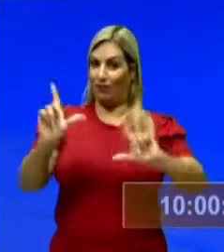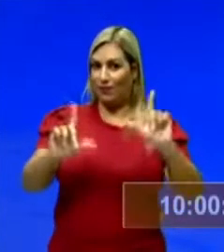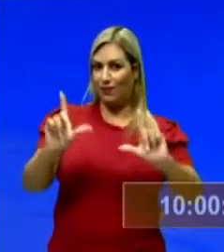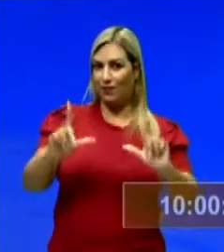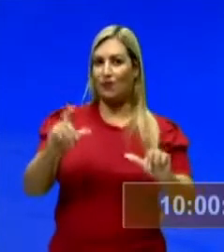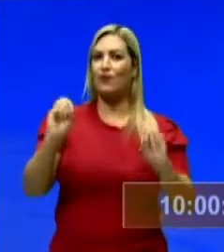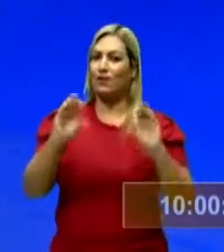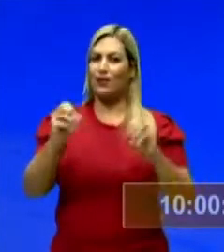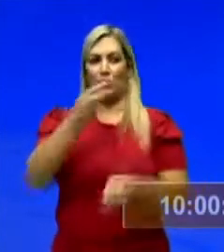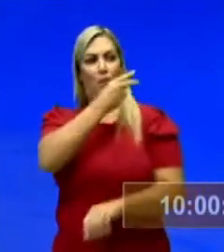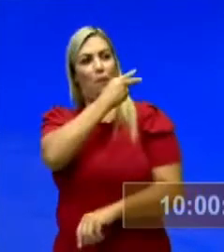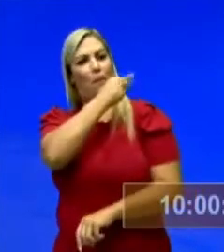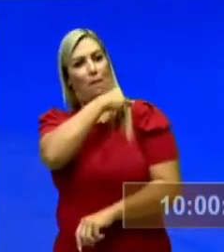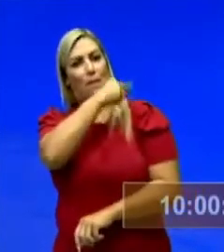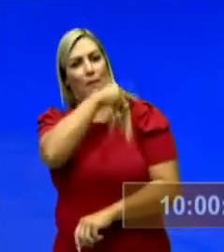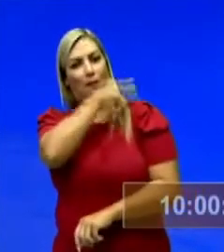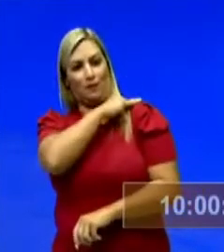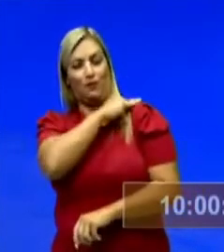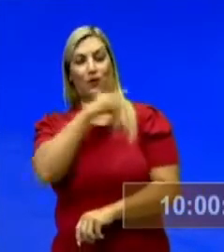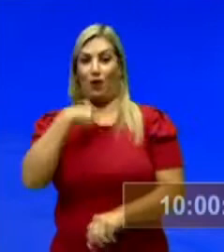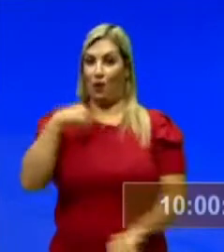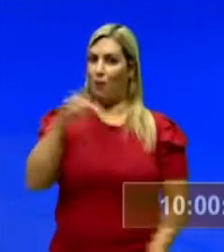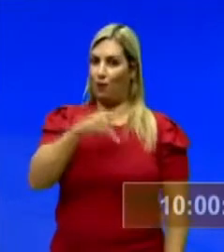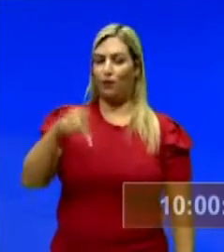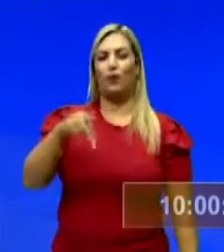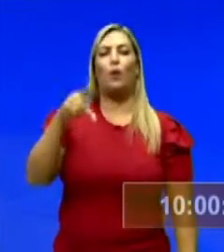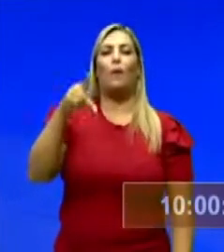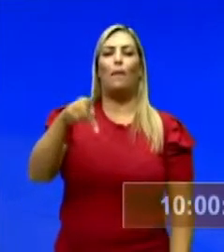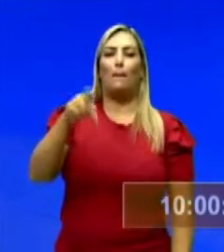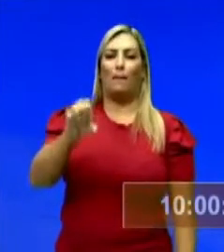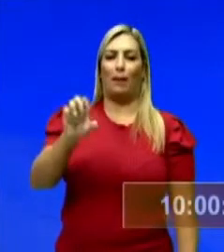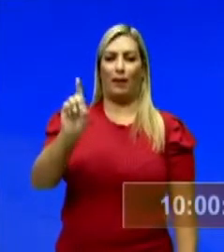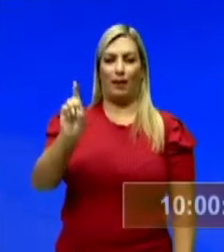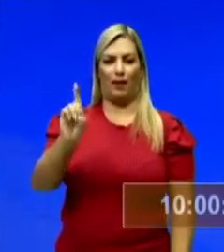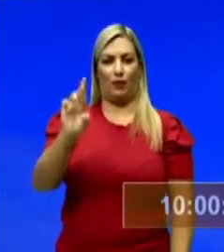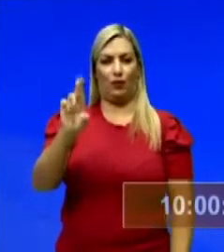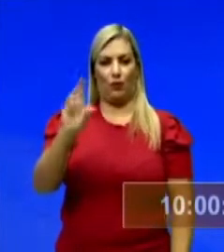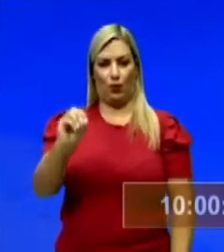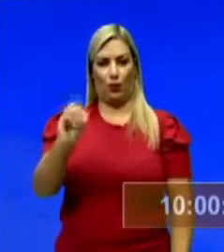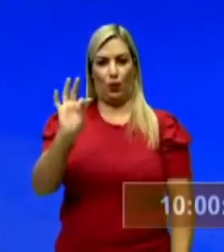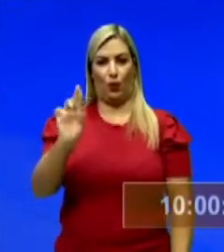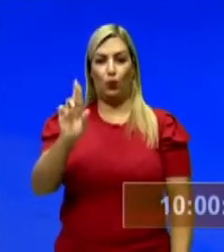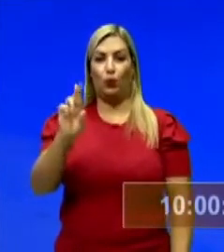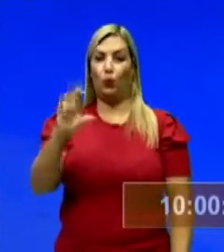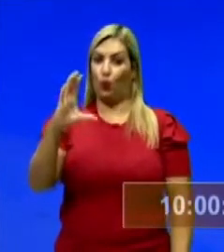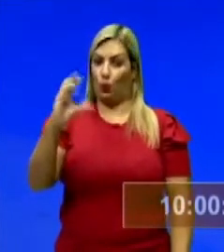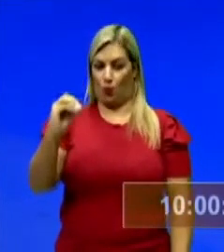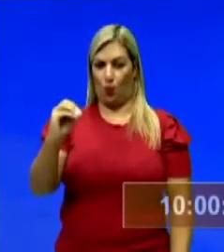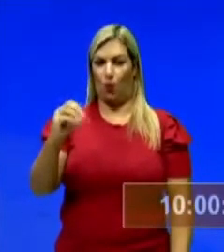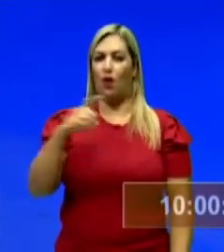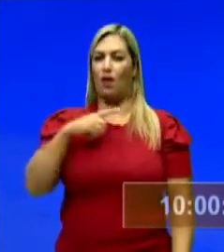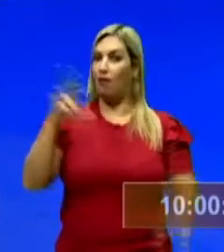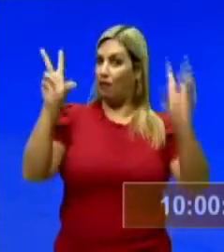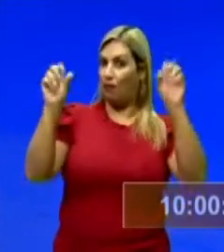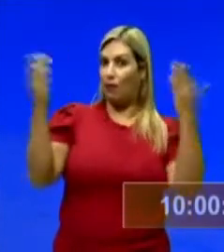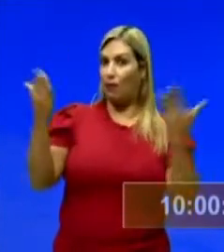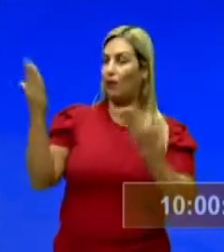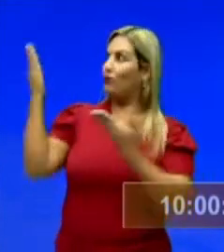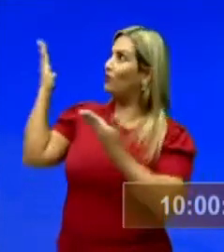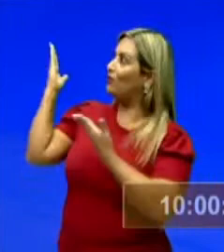eu sou o professor pedro turco e o nosso tema de hoje é egito antigo um conteúdo